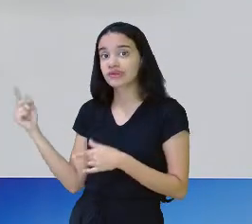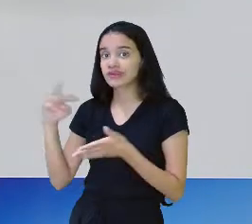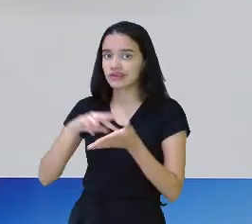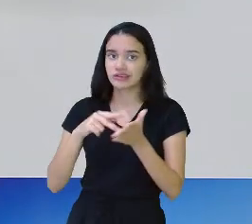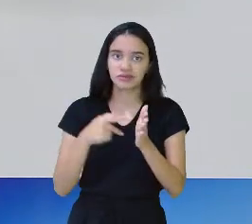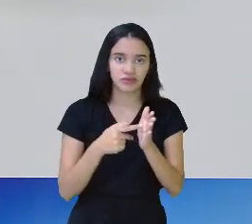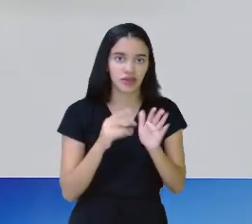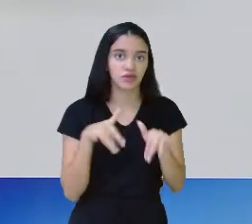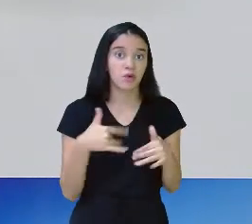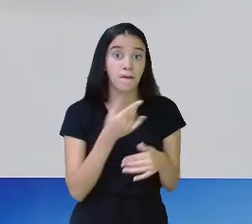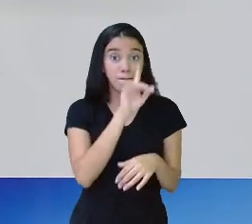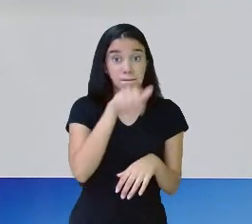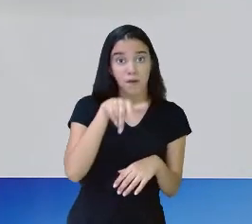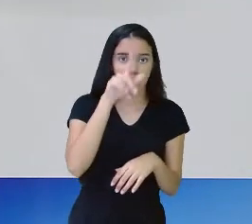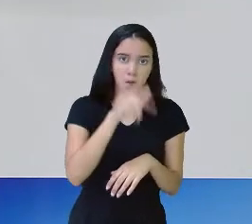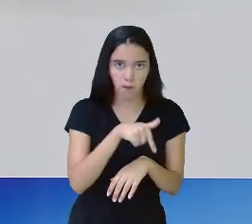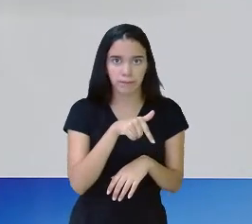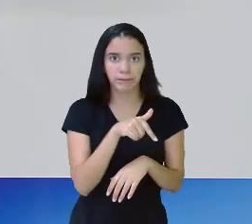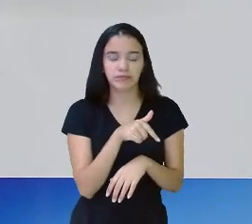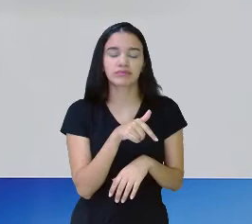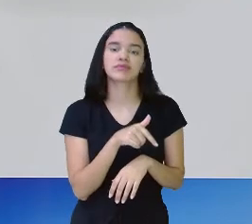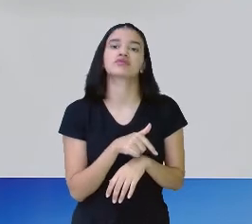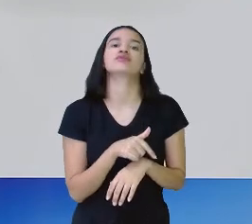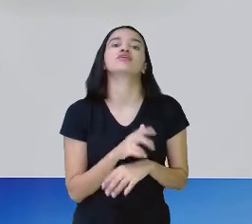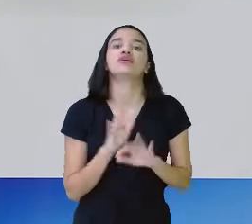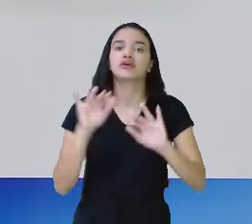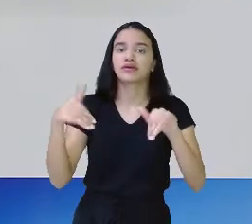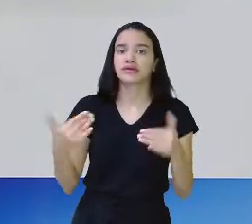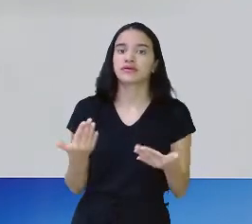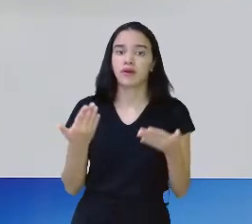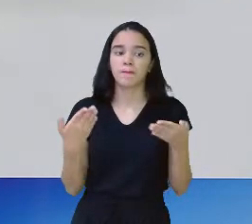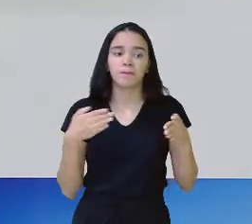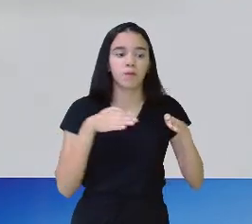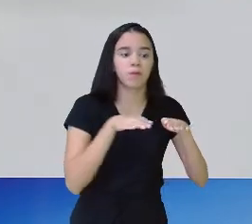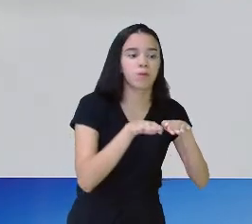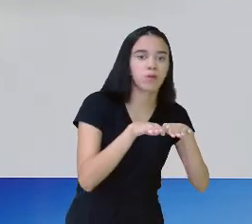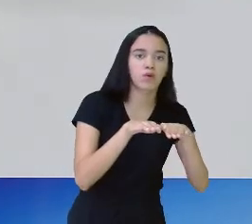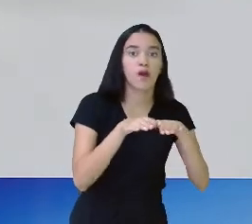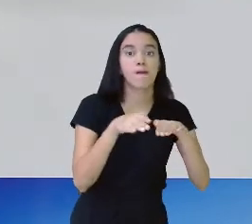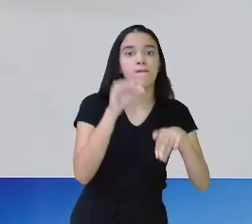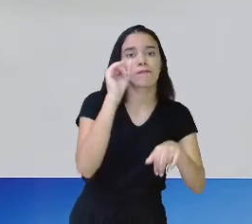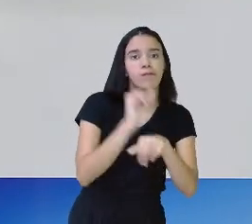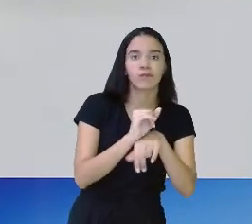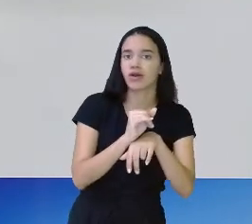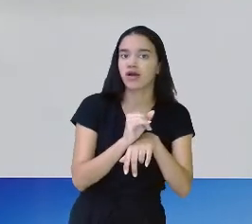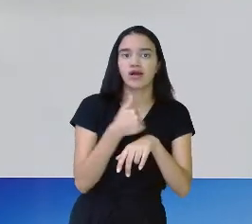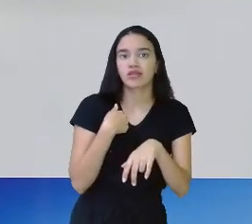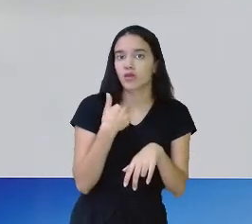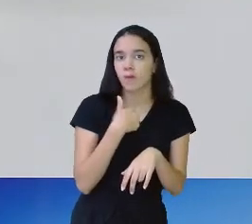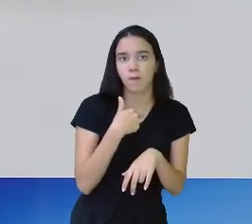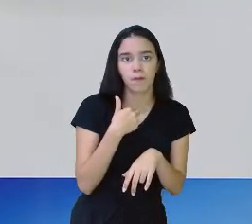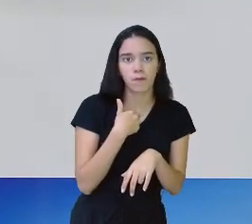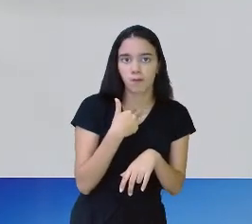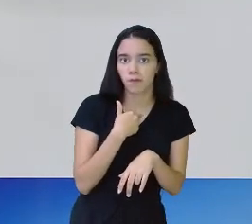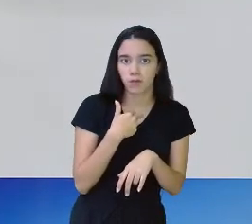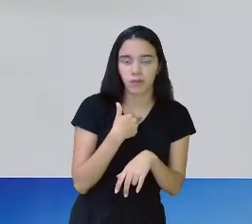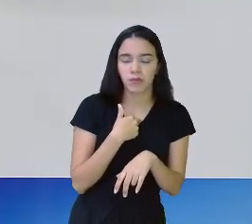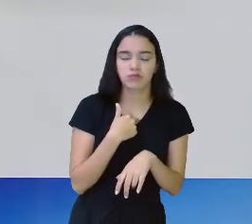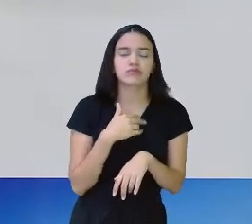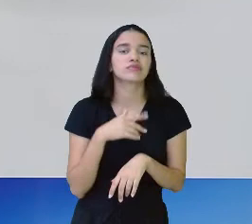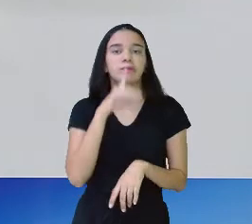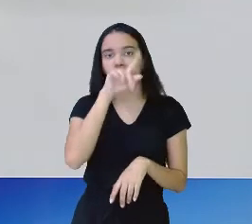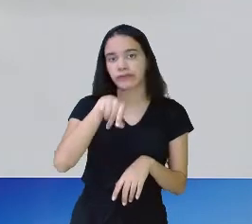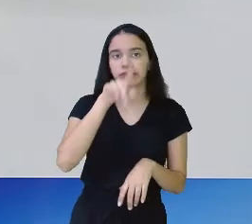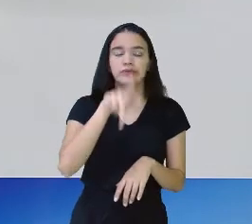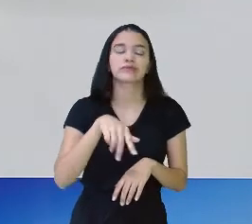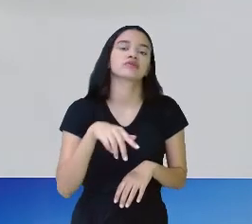indica. Proibido estacionar. Então, a gente, na verdade, quando sai aí no trânsito, seja